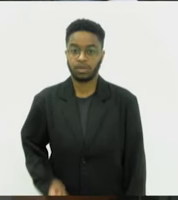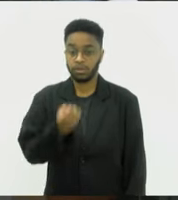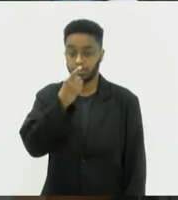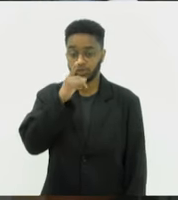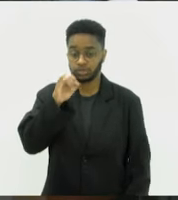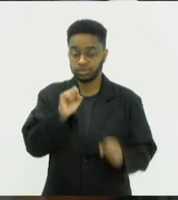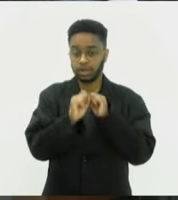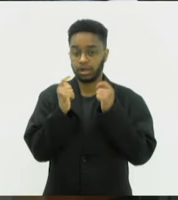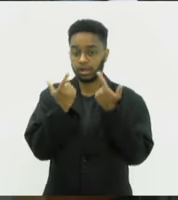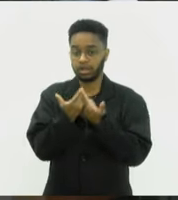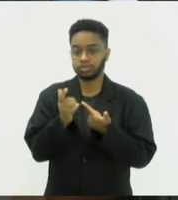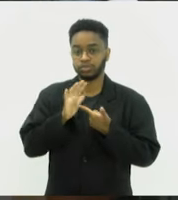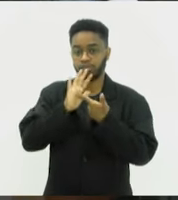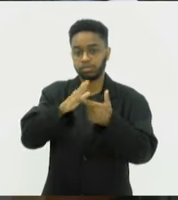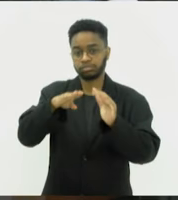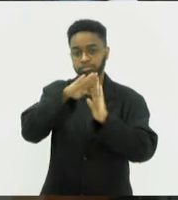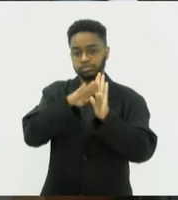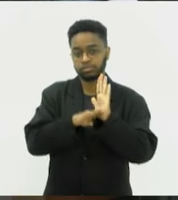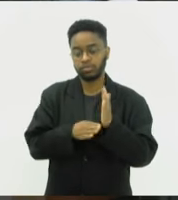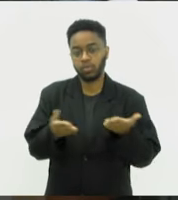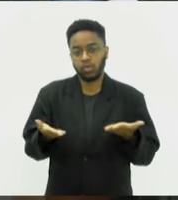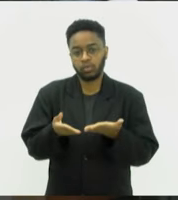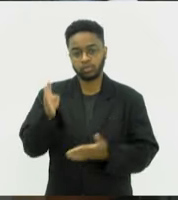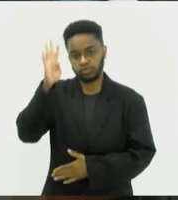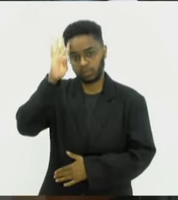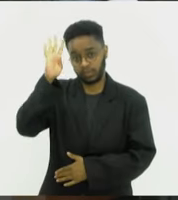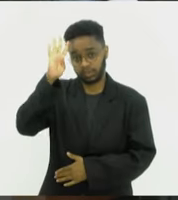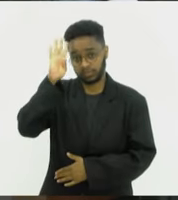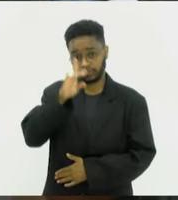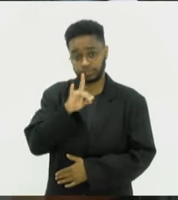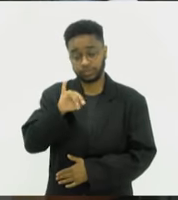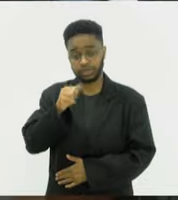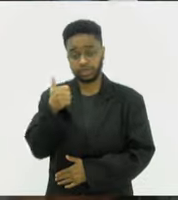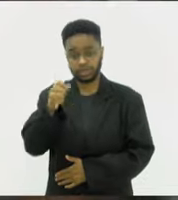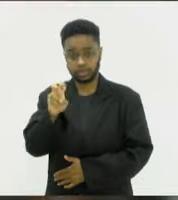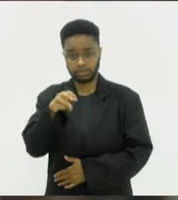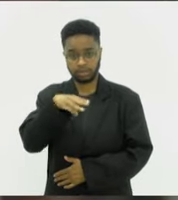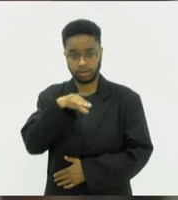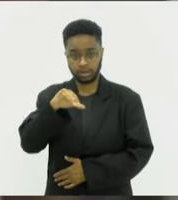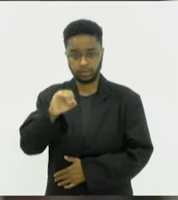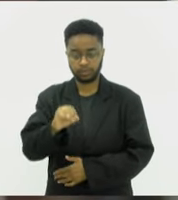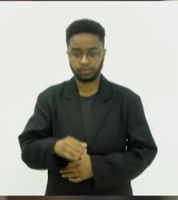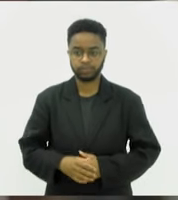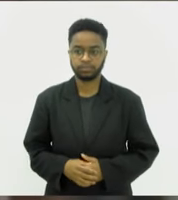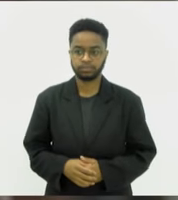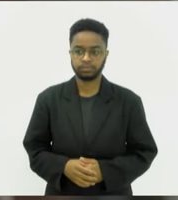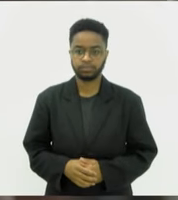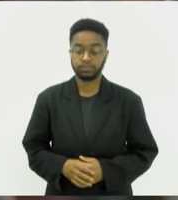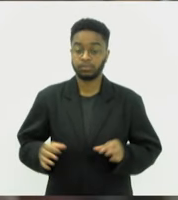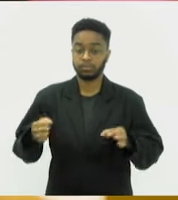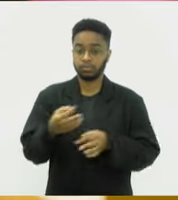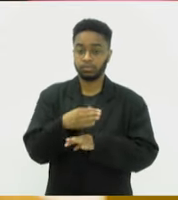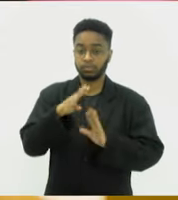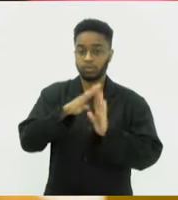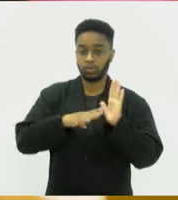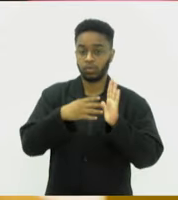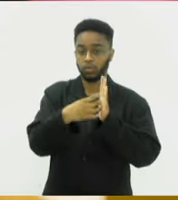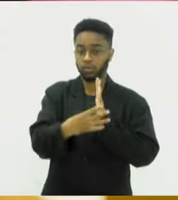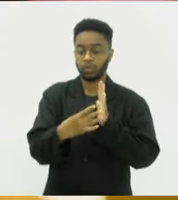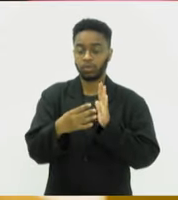O Bom Dia Alerj traz os seguintes destaques nesta quarta-feira, 15 de maio. Definido o cronograma do